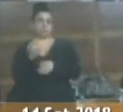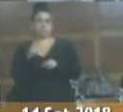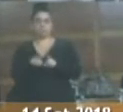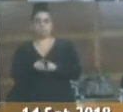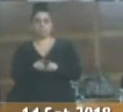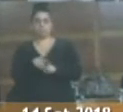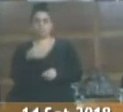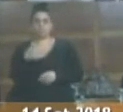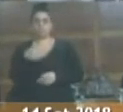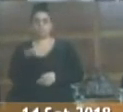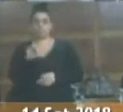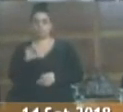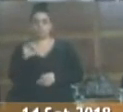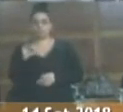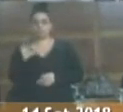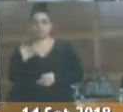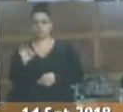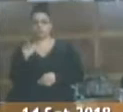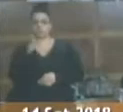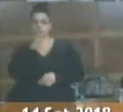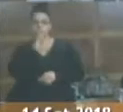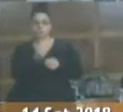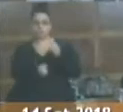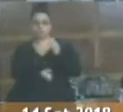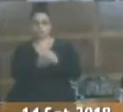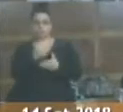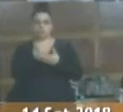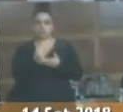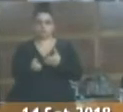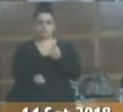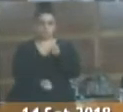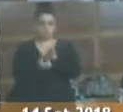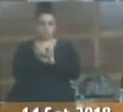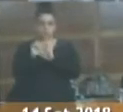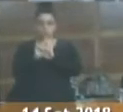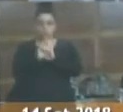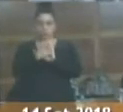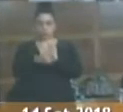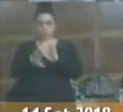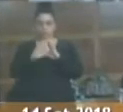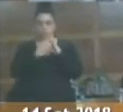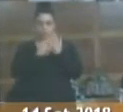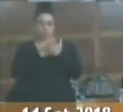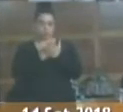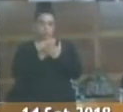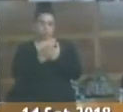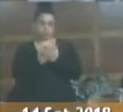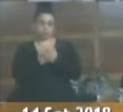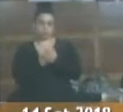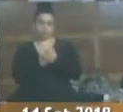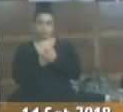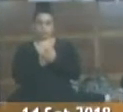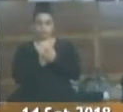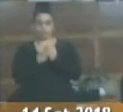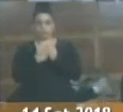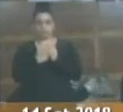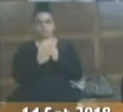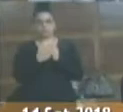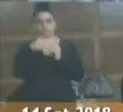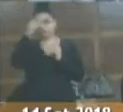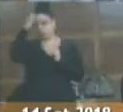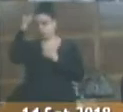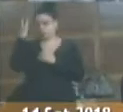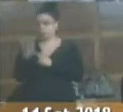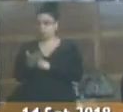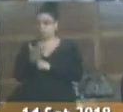em 1990 e fundamos um instituto. Uma pessoa de alto gabarito que tem nos